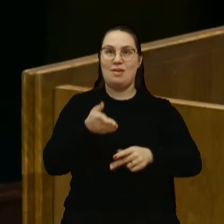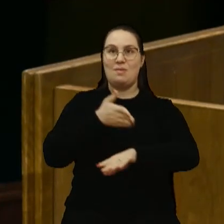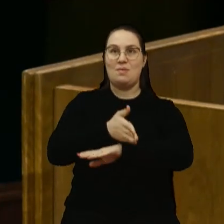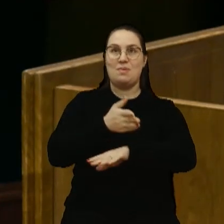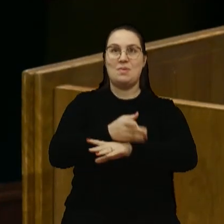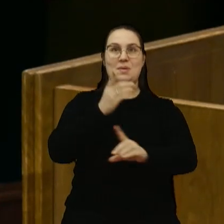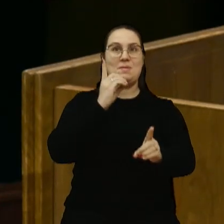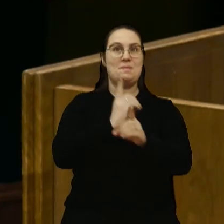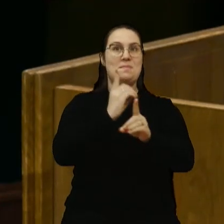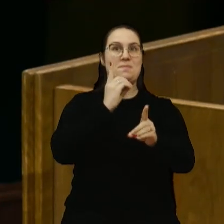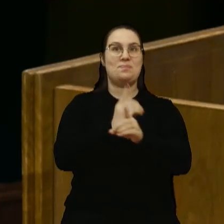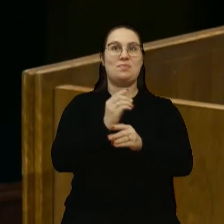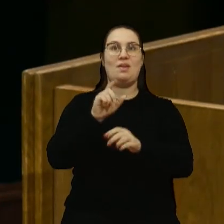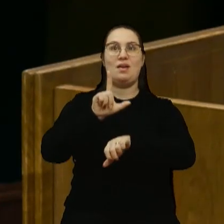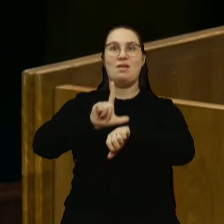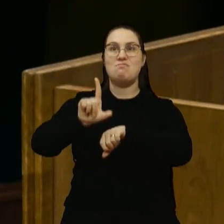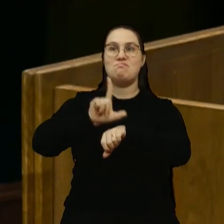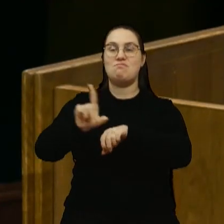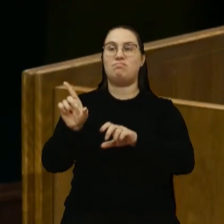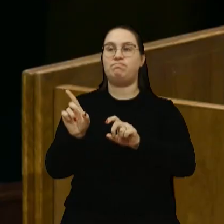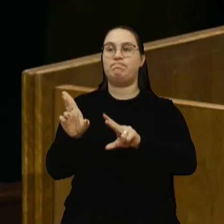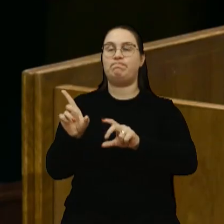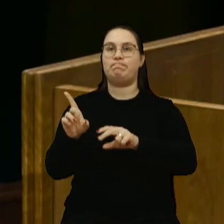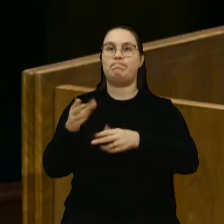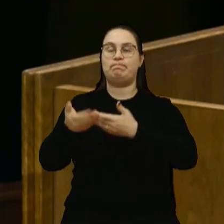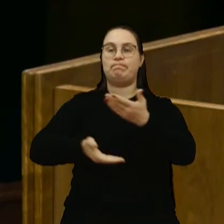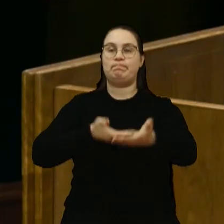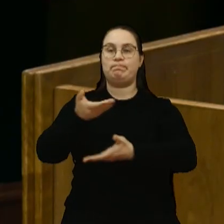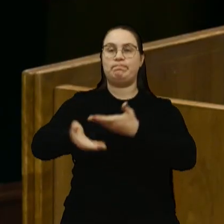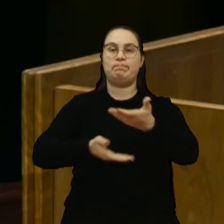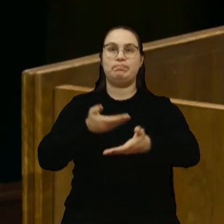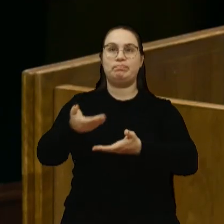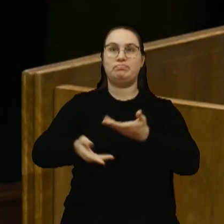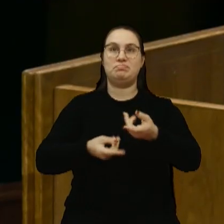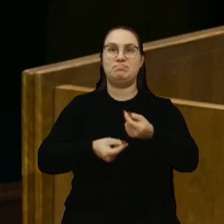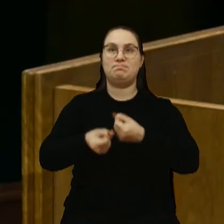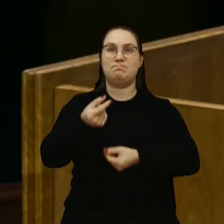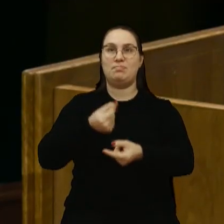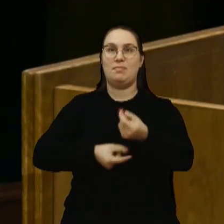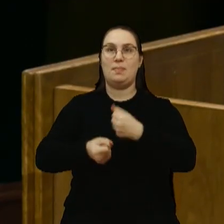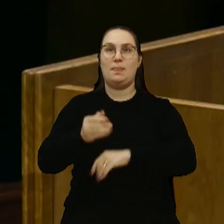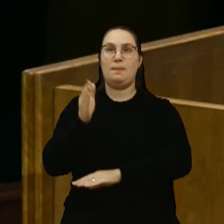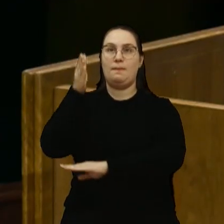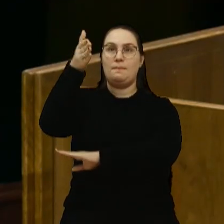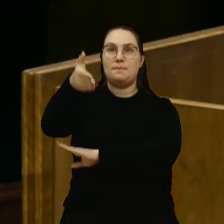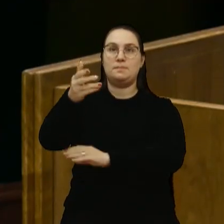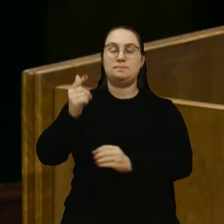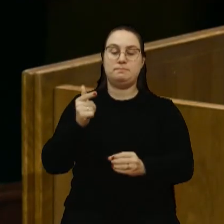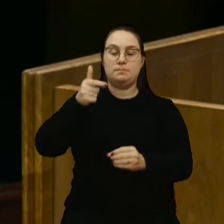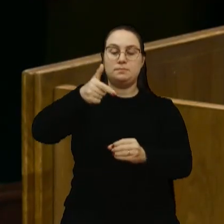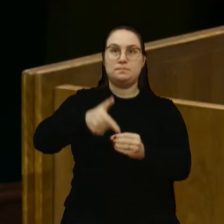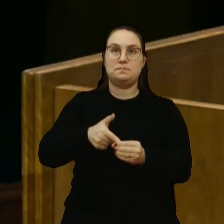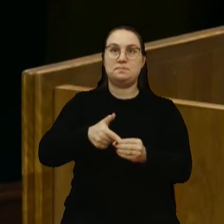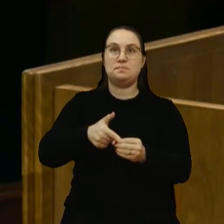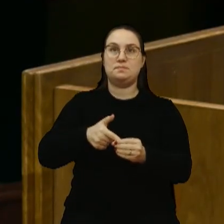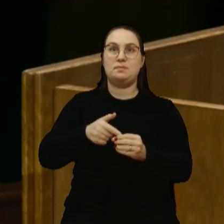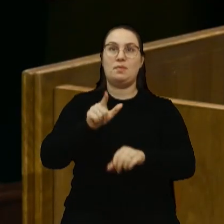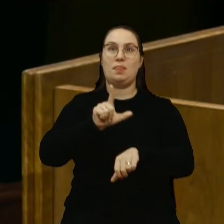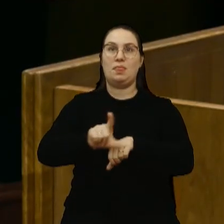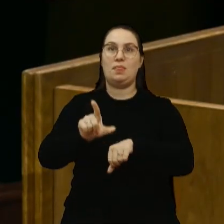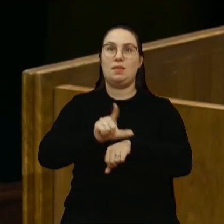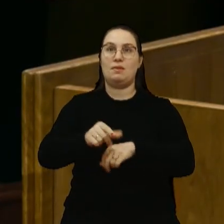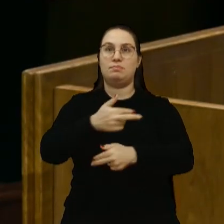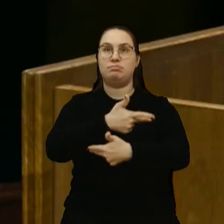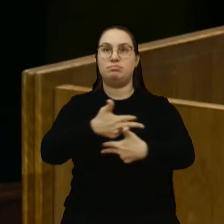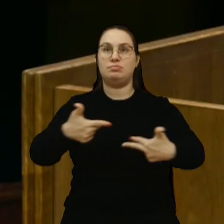nossos encontros fazendo o comércio girar, fazendo o desenvolvimento da cidade girar. Hotéis, postos de gasolina,